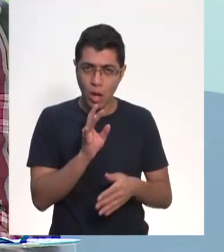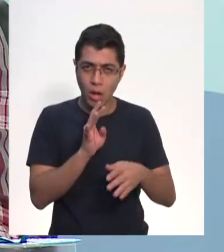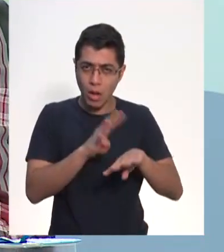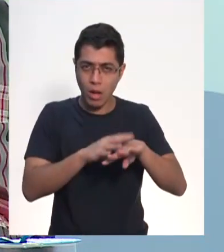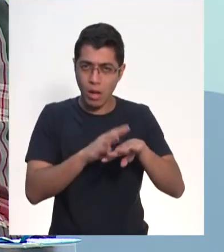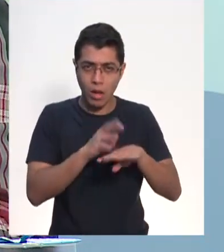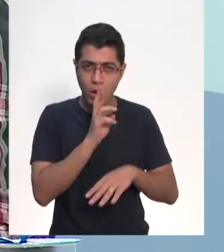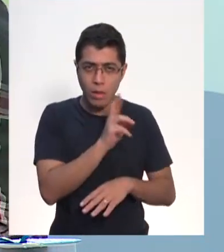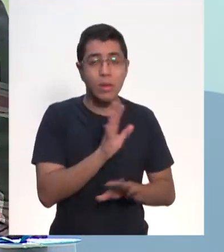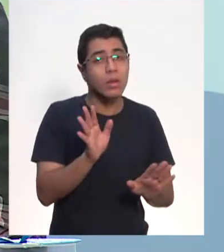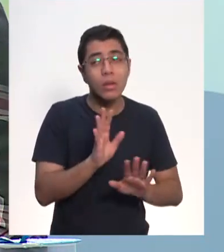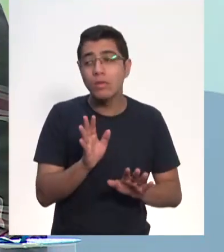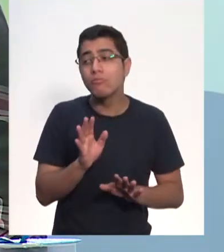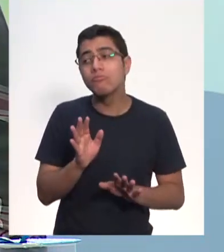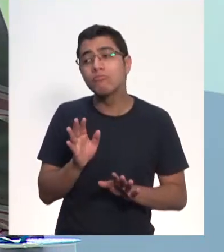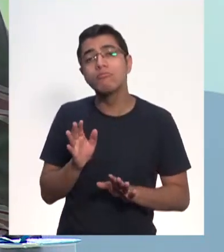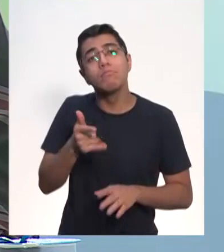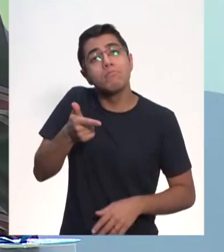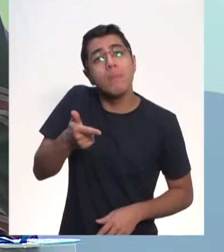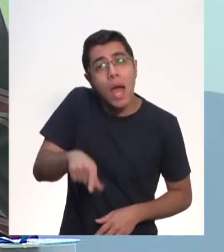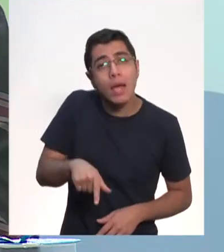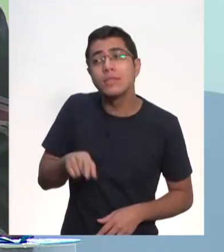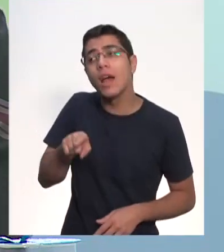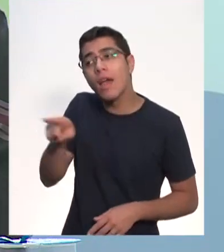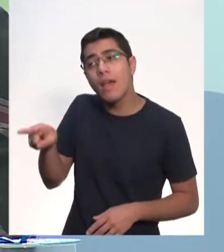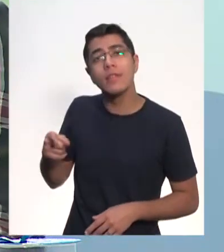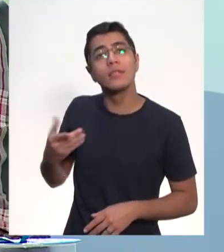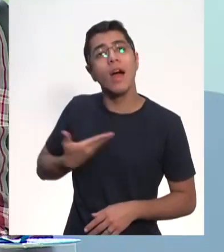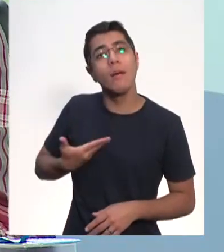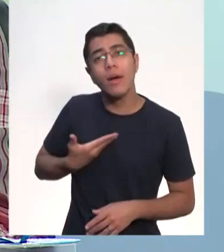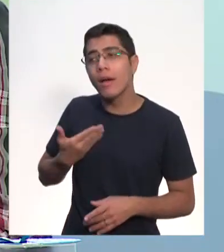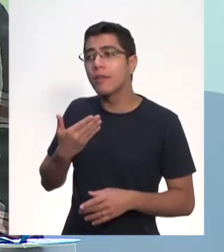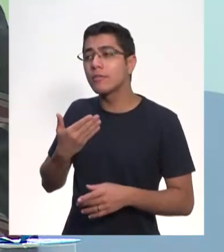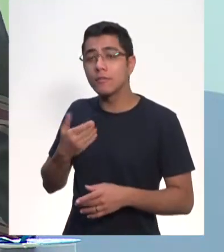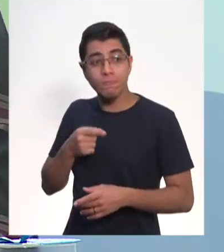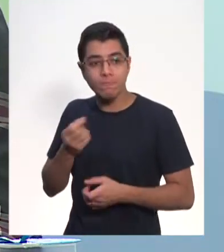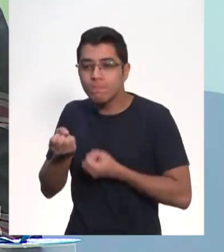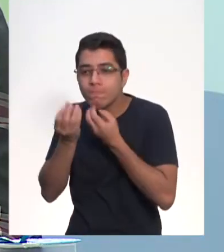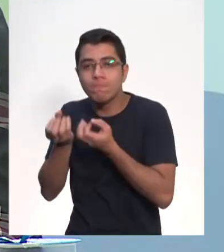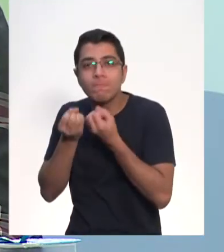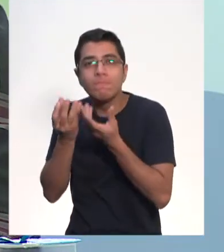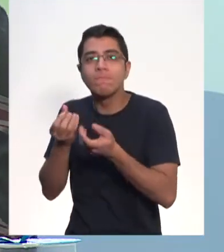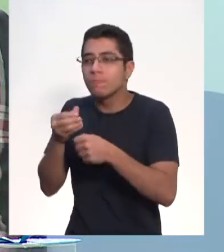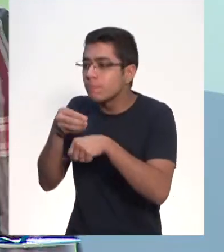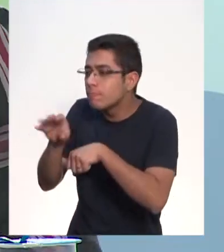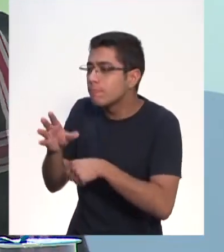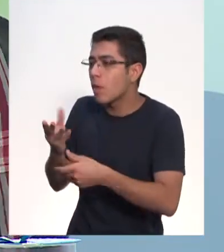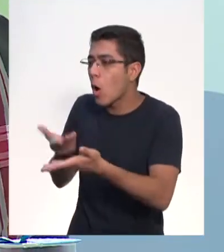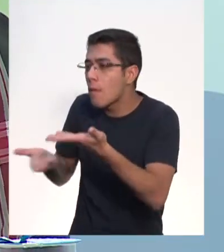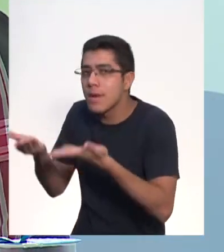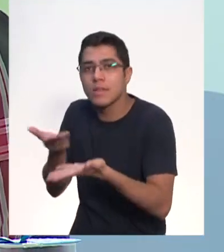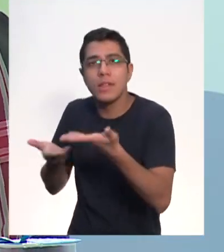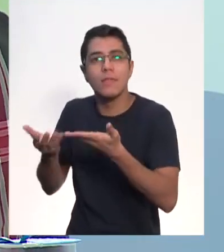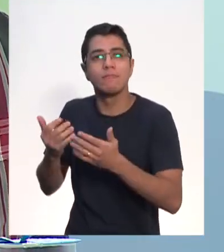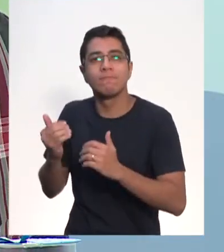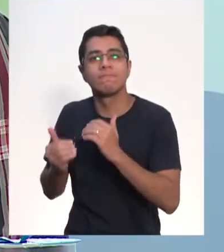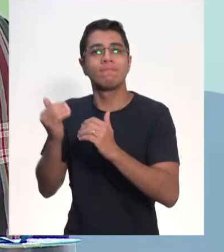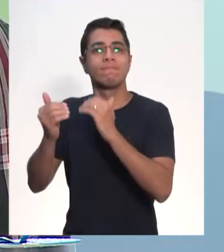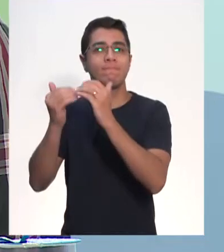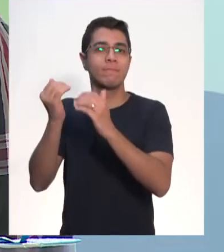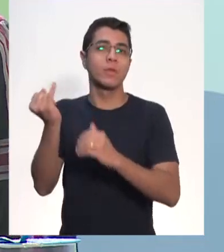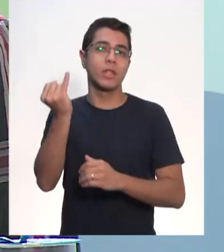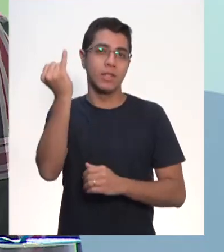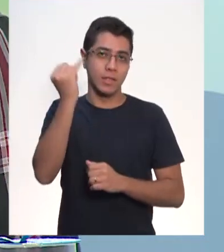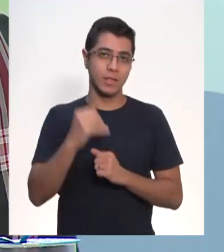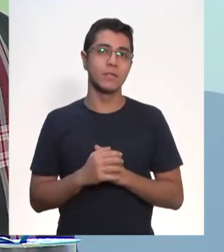demais colegas, e isso está muito forte nas atividades do